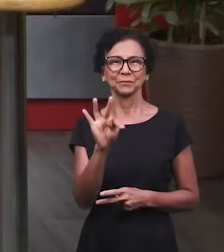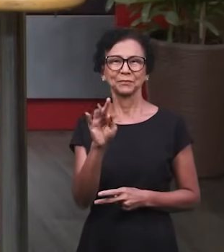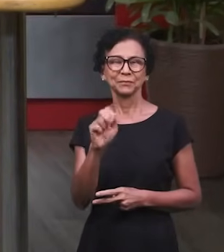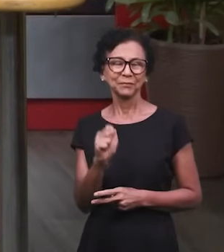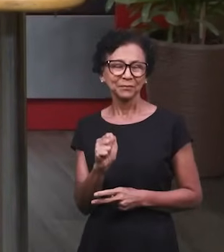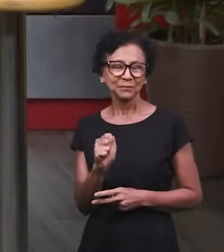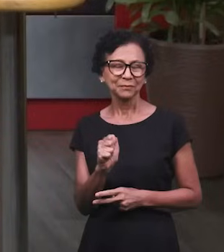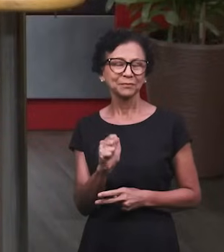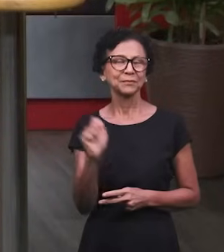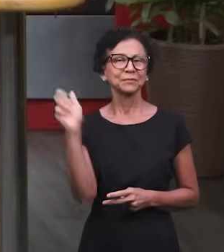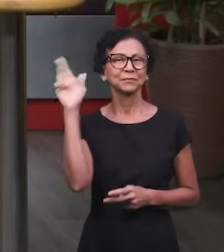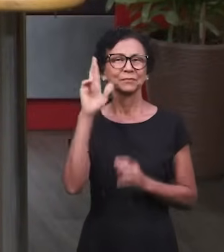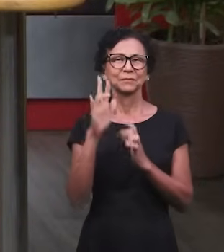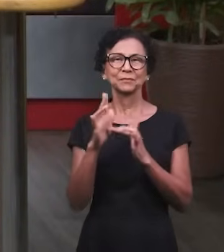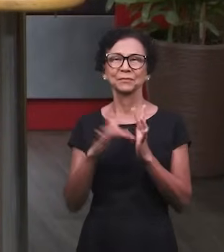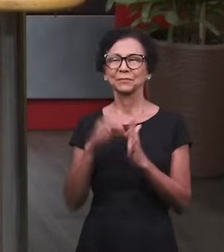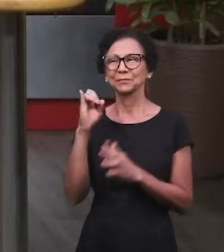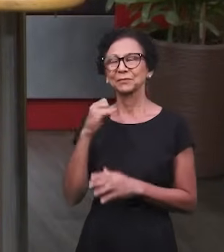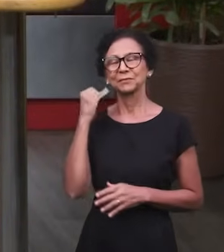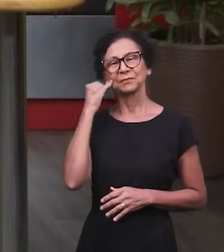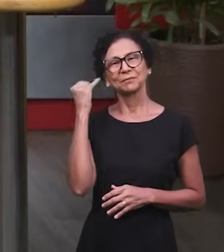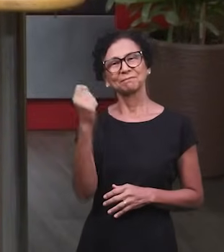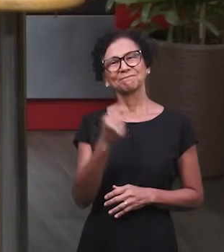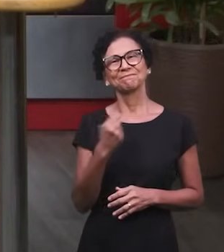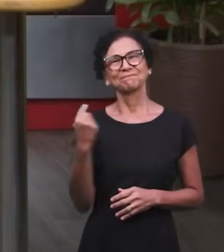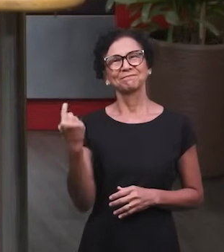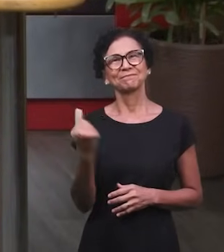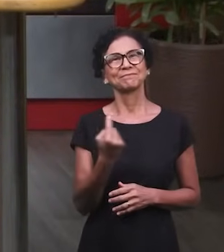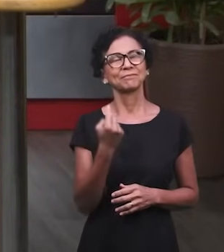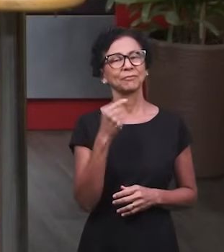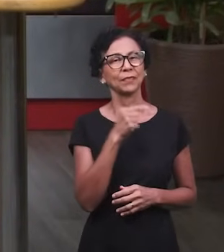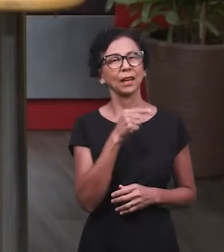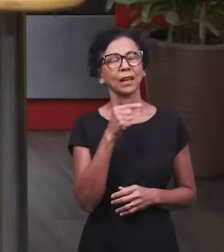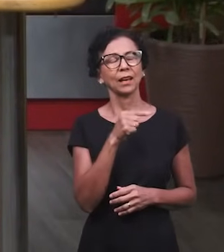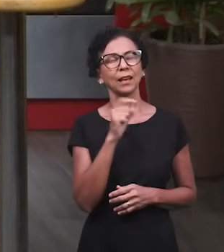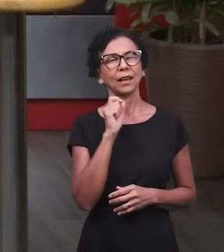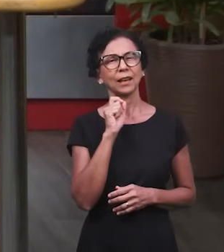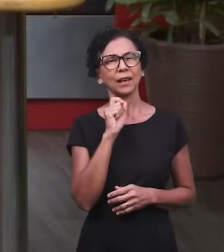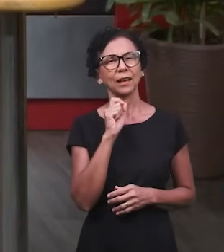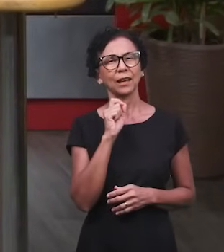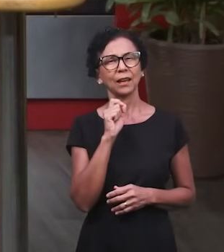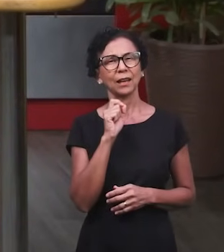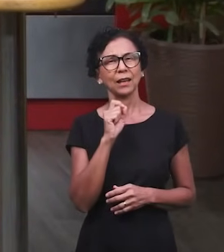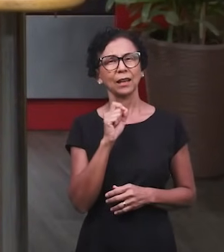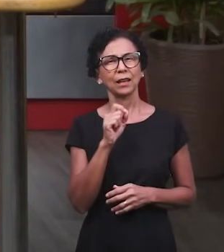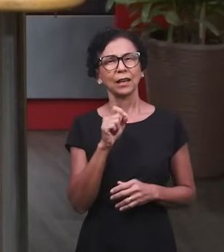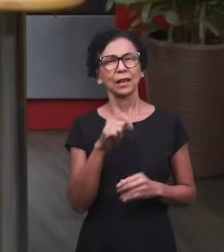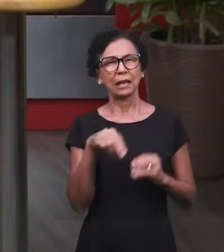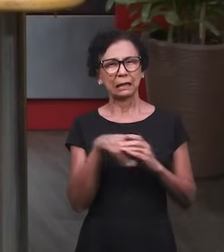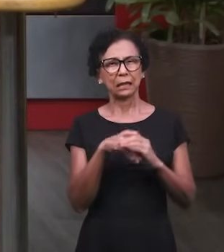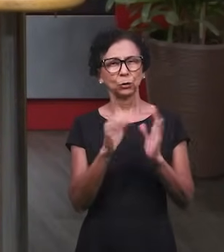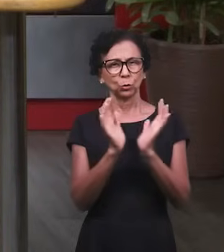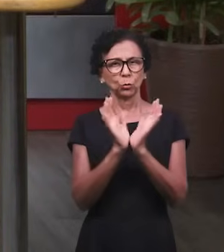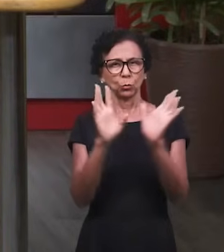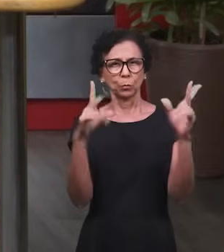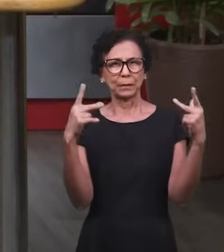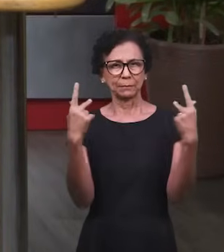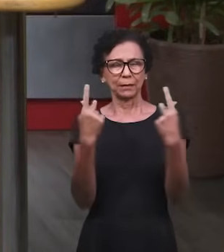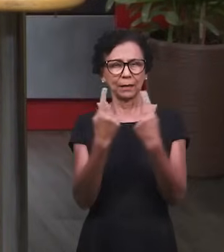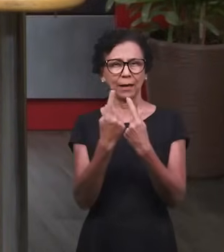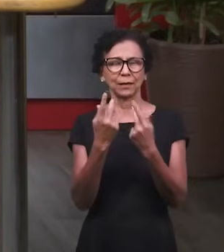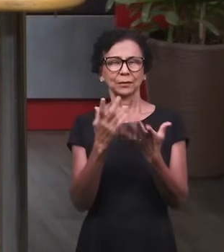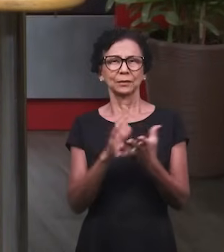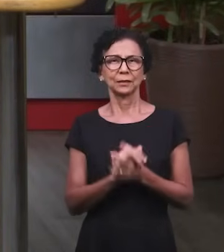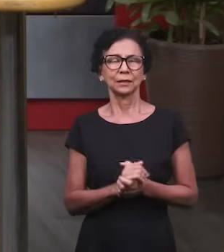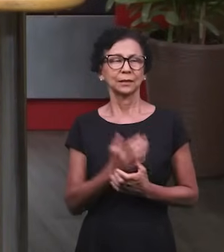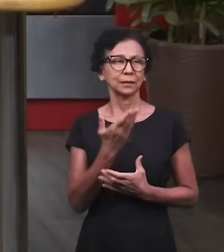paz do Senhor Josias a paz do Senhor irmãos luí Fernando que é eh membro do Conselho presbiteral também o pastor luí Eugênio pai senhor Luís